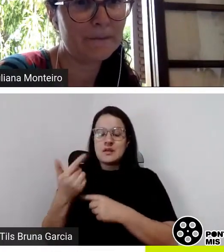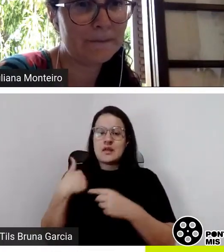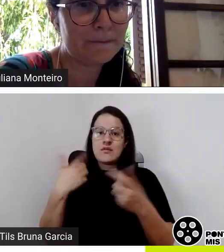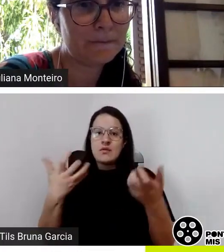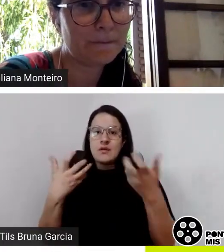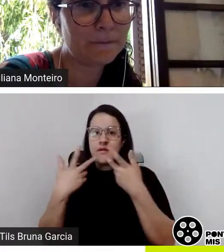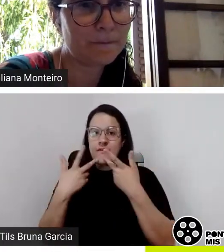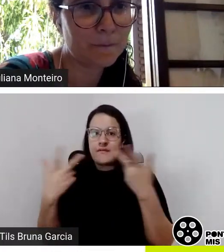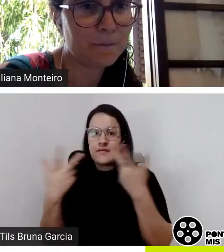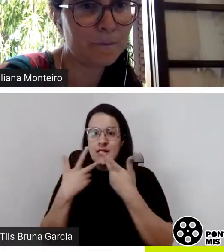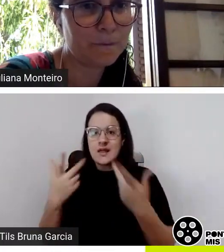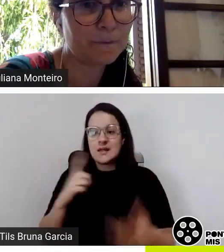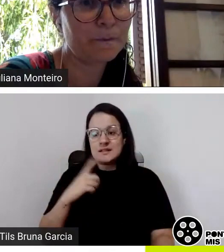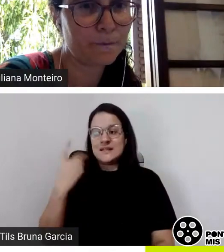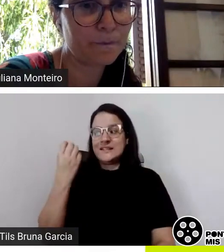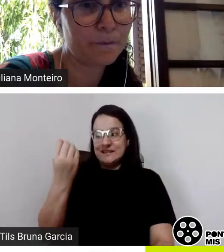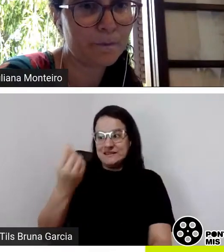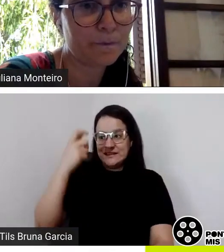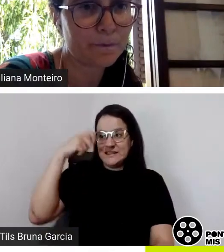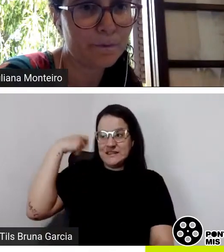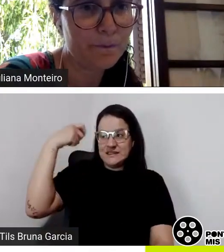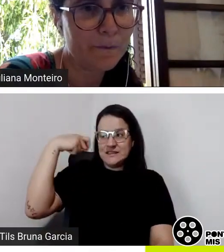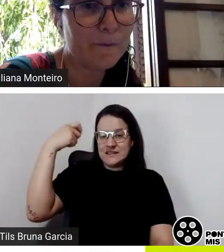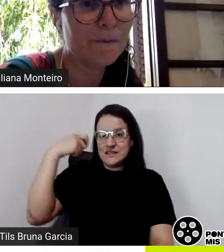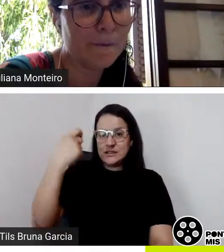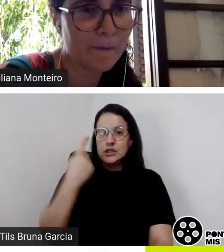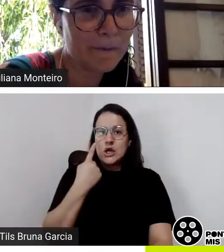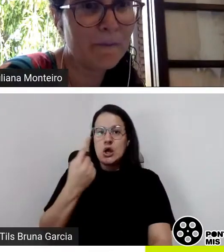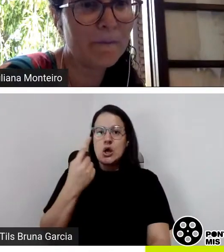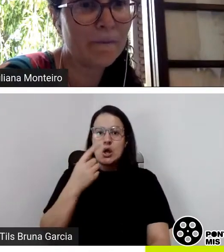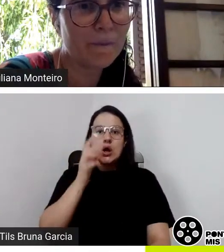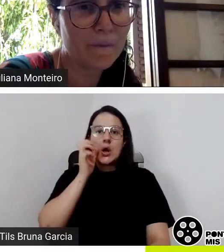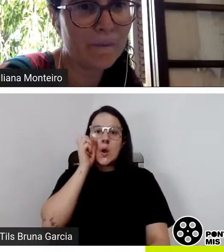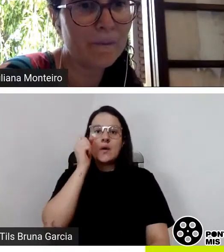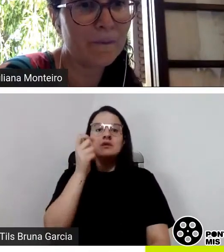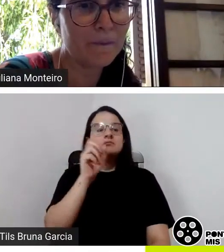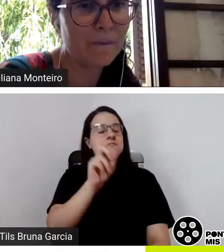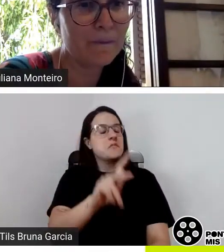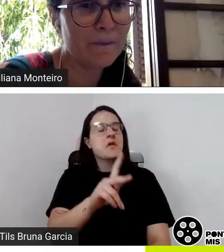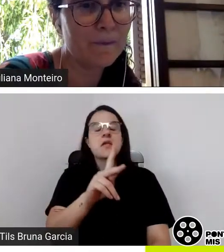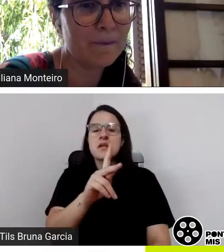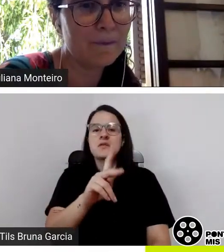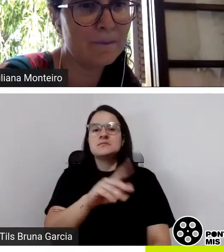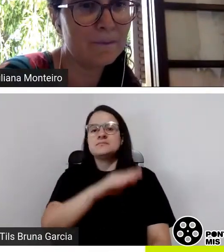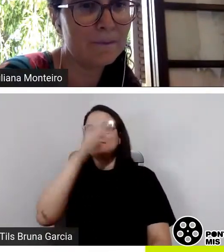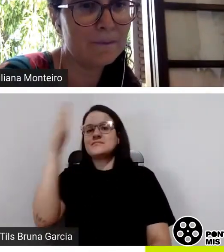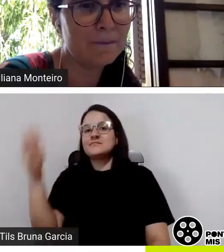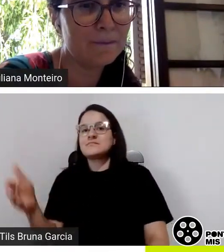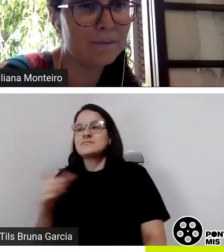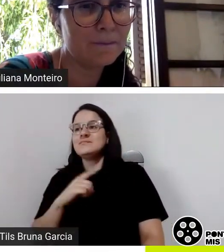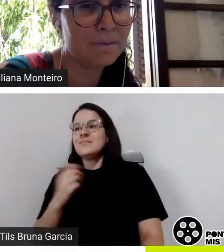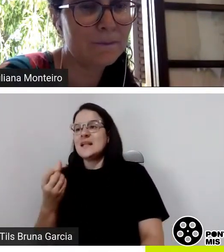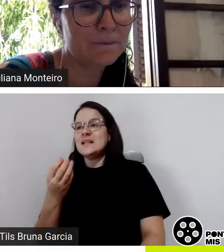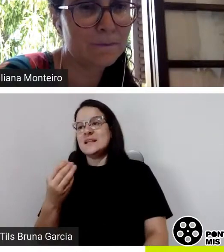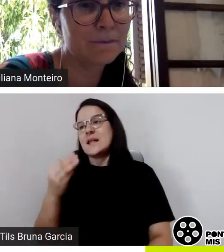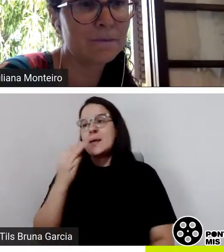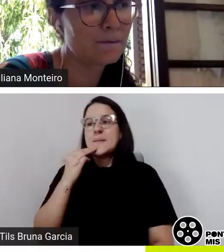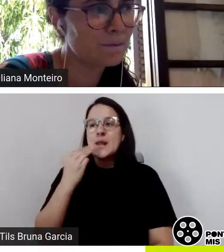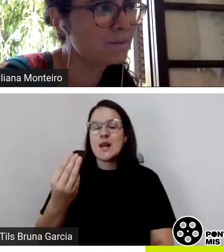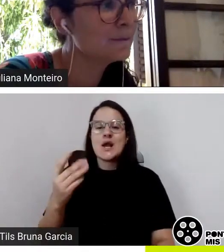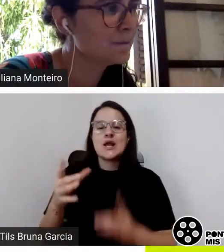tenho 6 atores... e um dormitório. Muito bem. Eu quero falar sobre a Guerra do Vietnã e tenho $60 milhões e